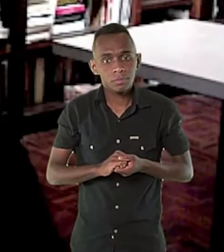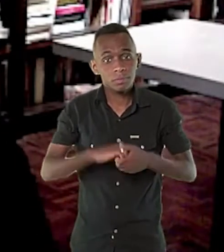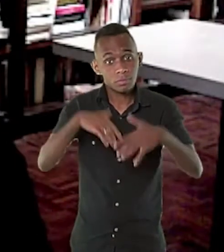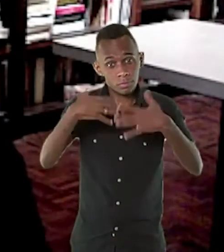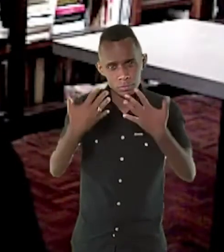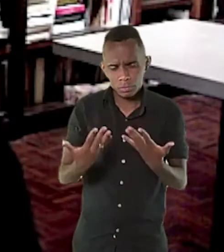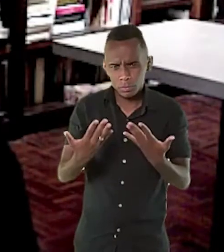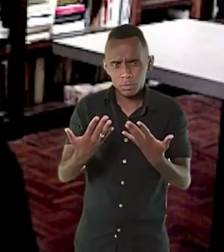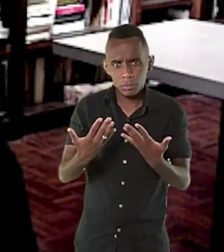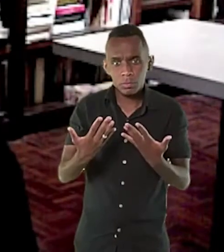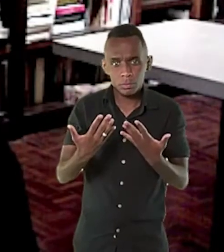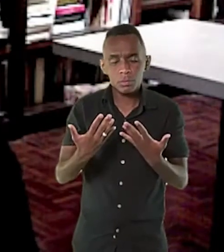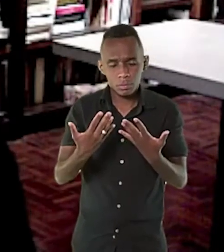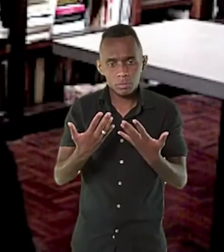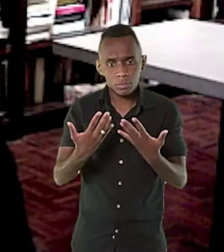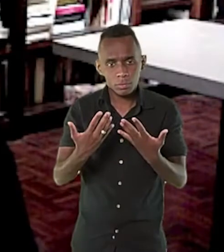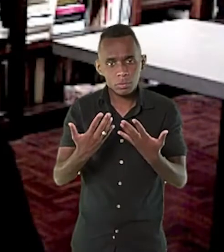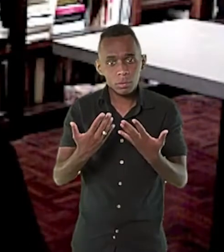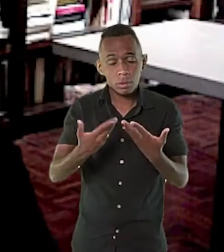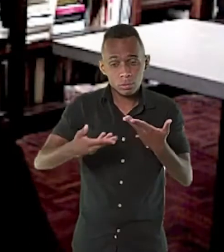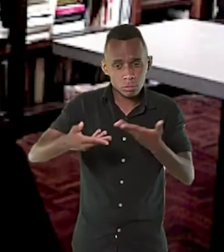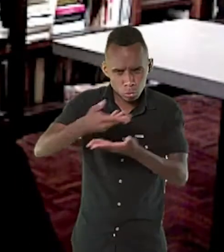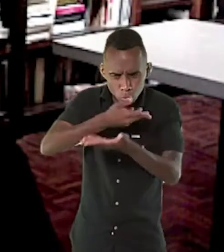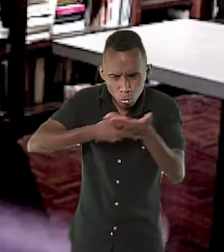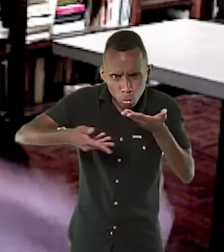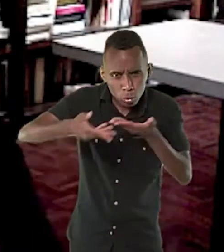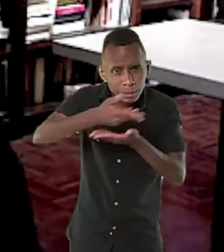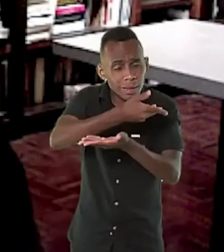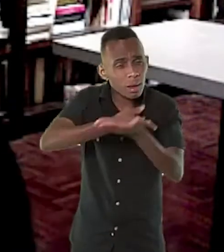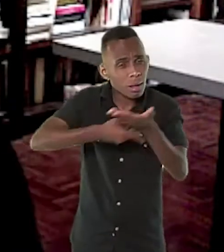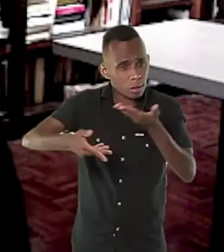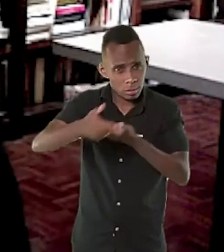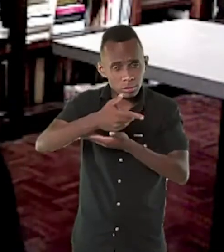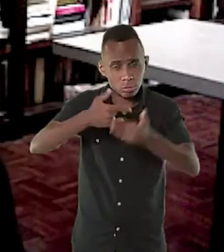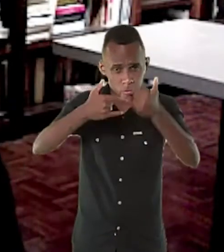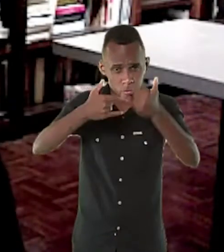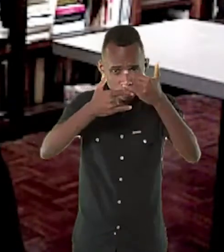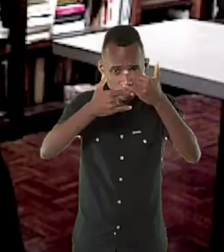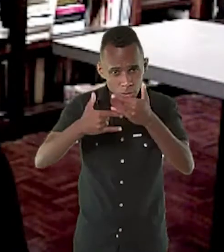Esse espectro dessa vigilância, ele